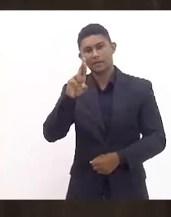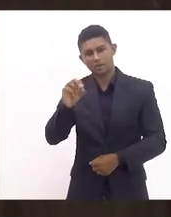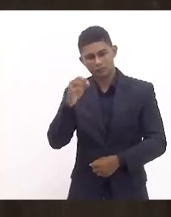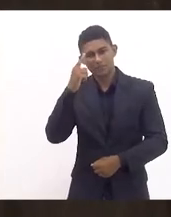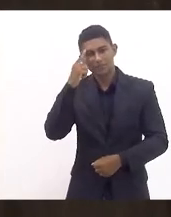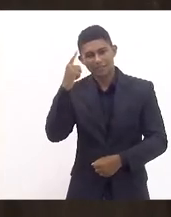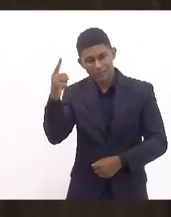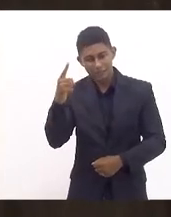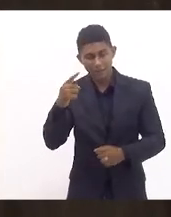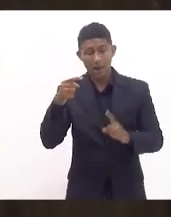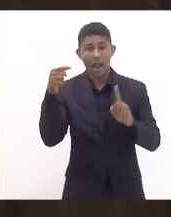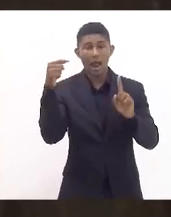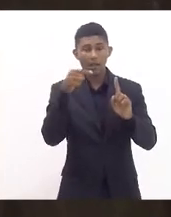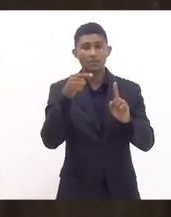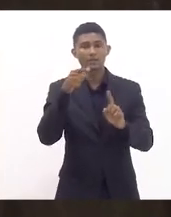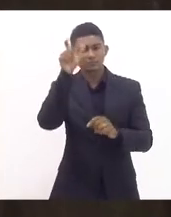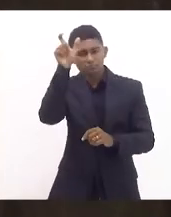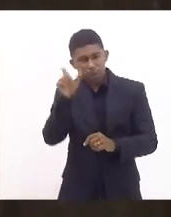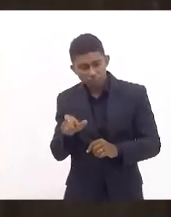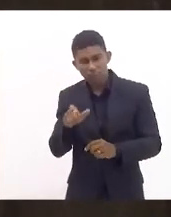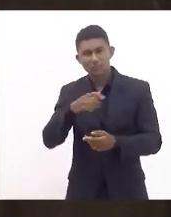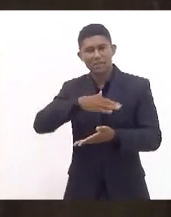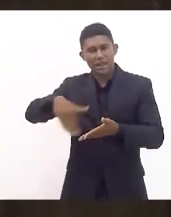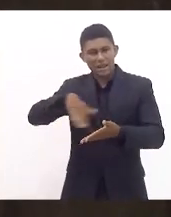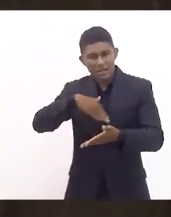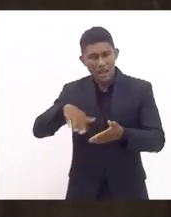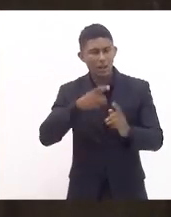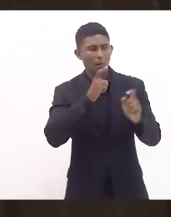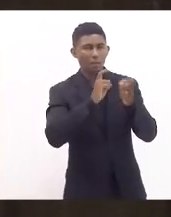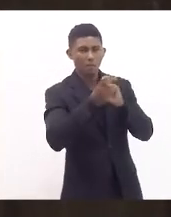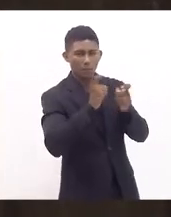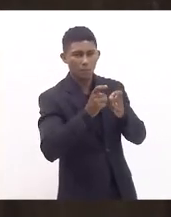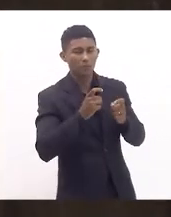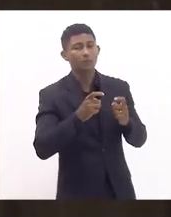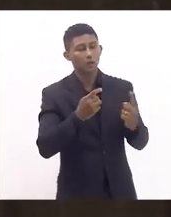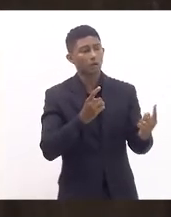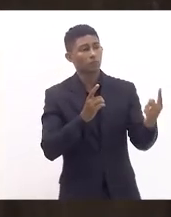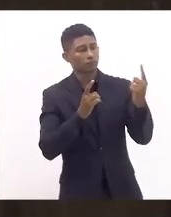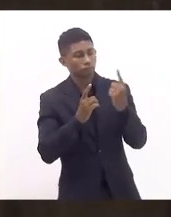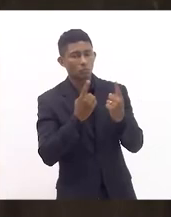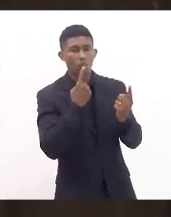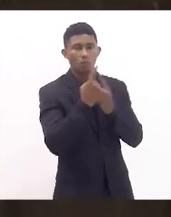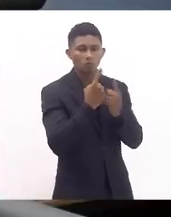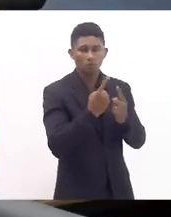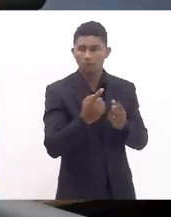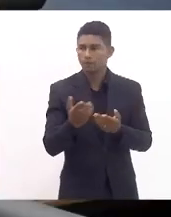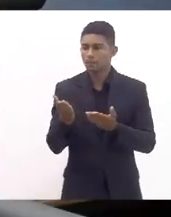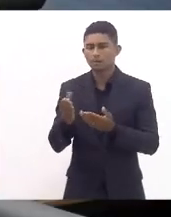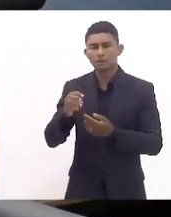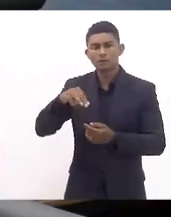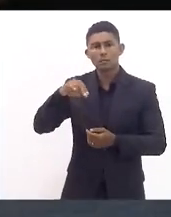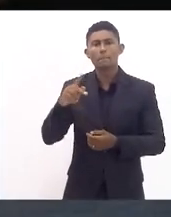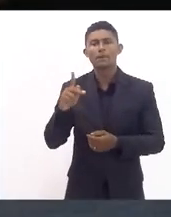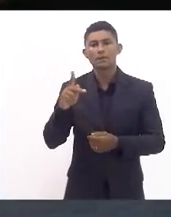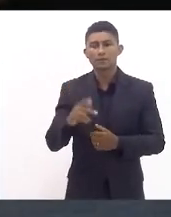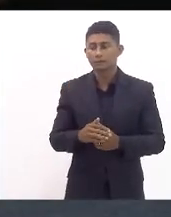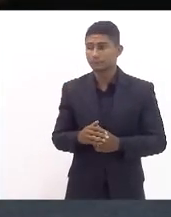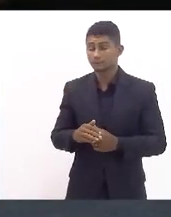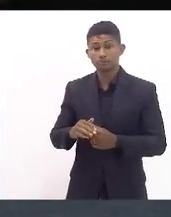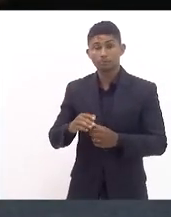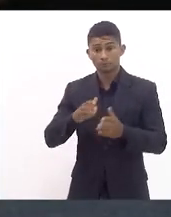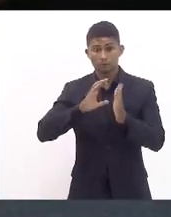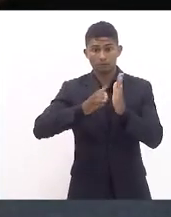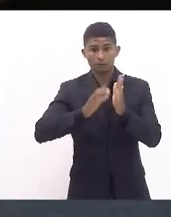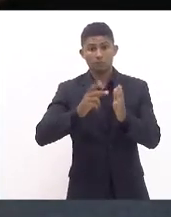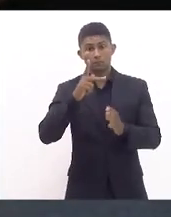Então, foi esse caminho no dia de hoje, concedo a paz, deputado Minho. Não, só para dizer que, no caso do PSB, nós já indicamos os